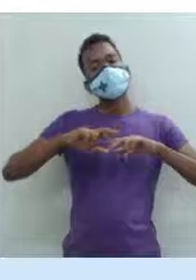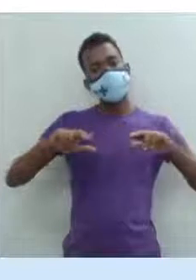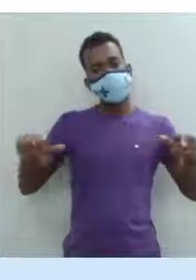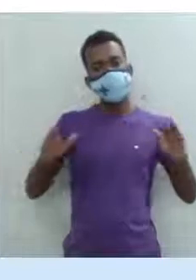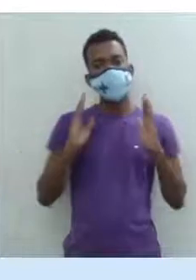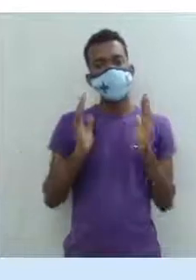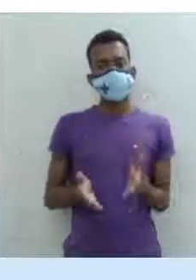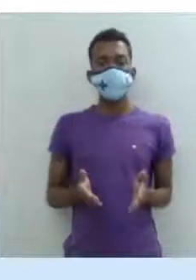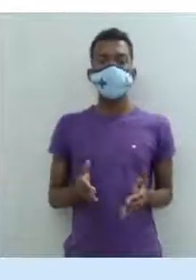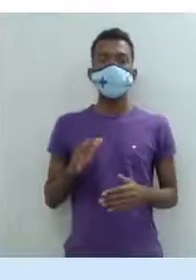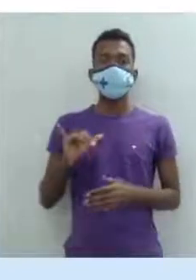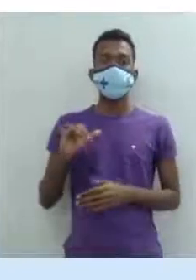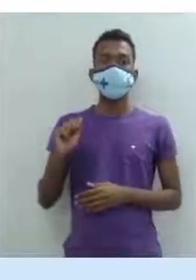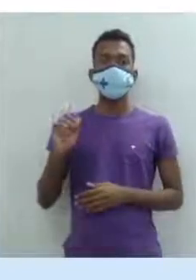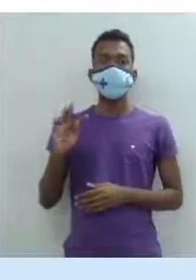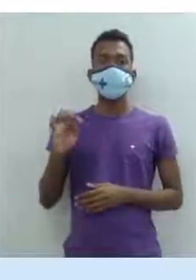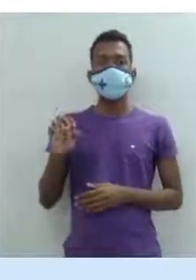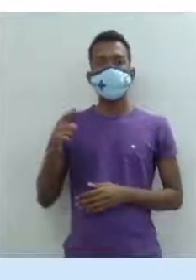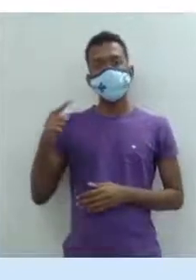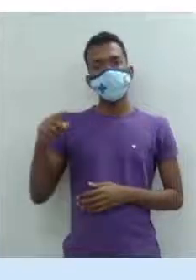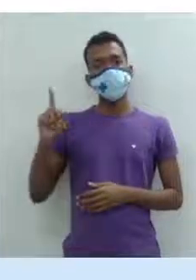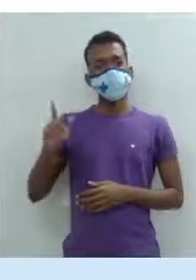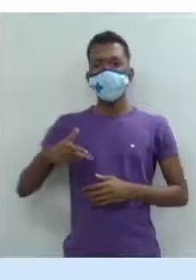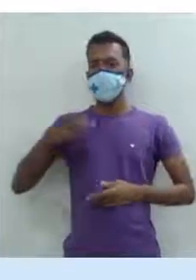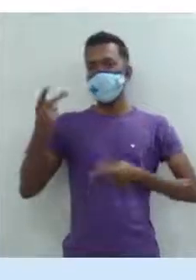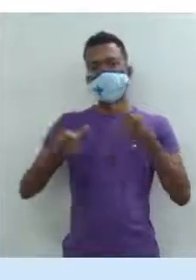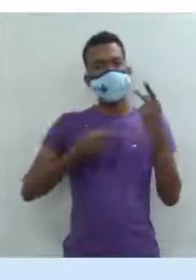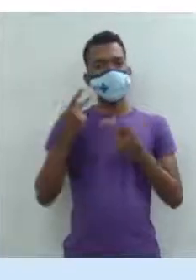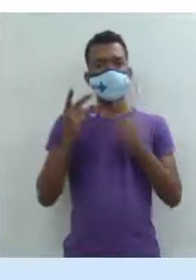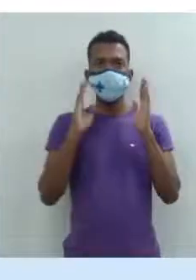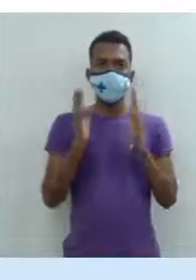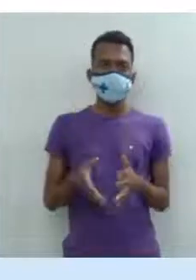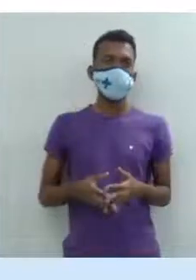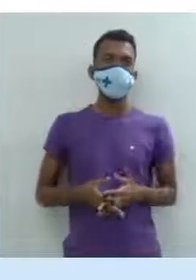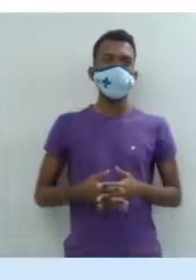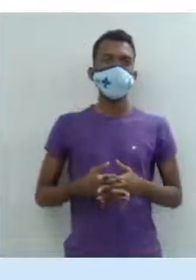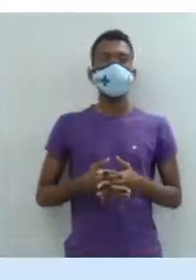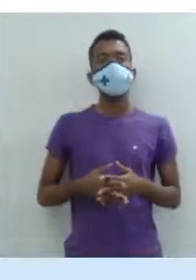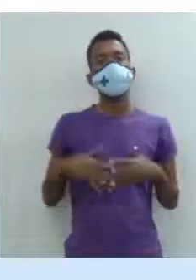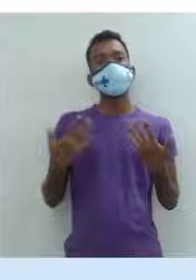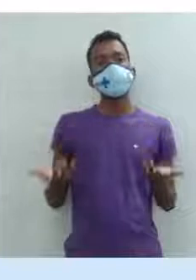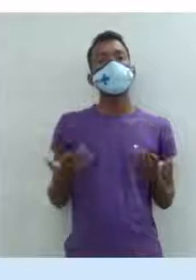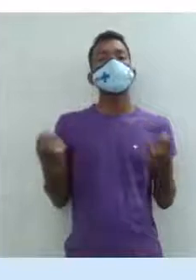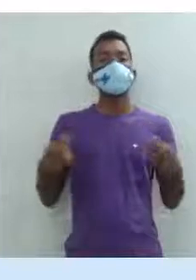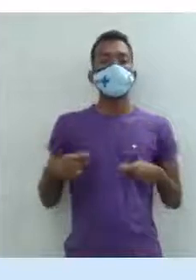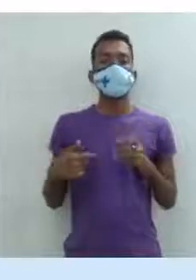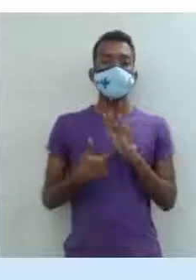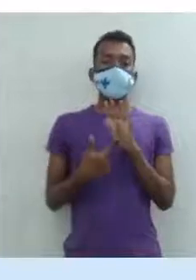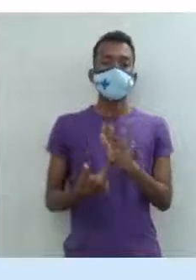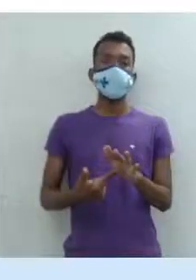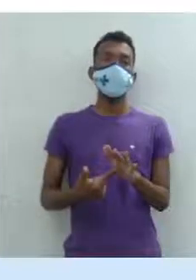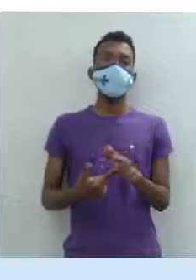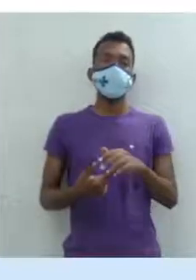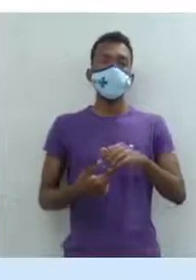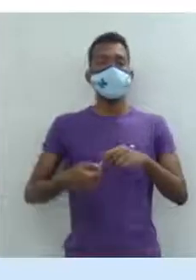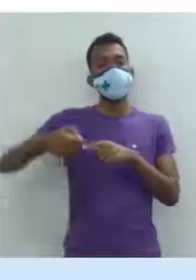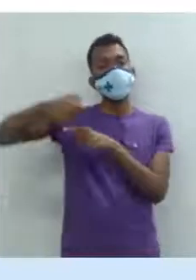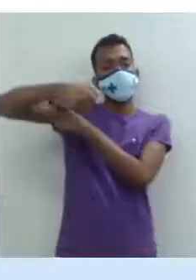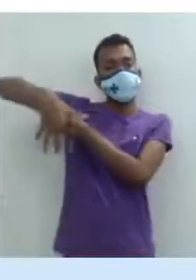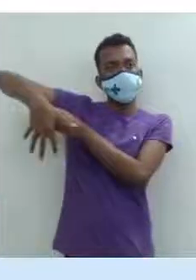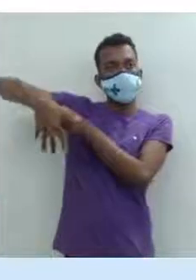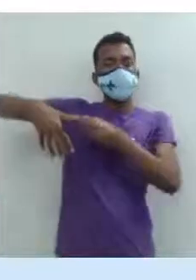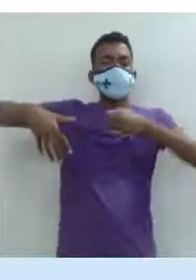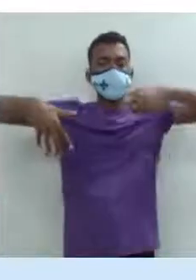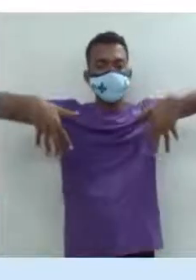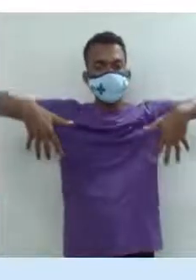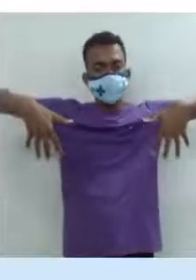Então, iatê é muito falado, né? Então, veja, mas devemos ressaltar que esse tronco, tanto